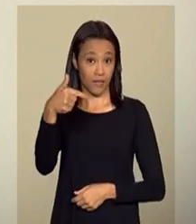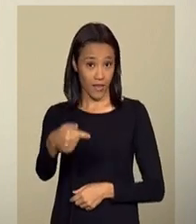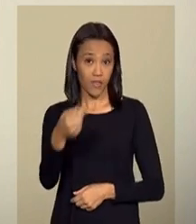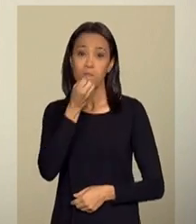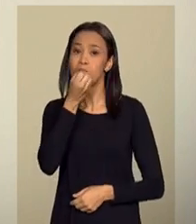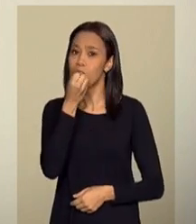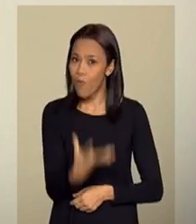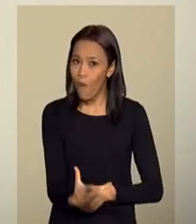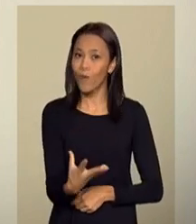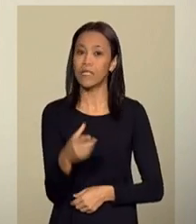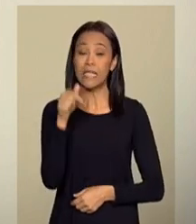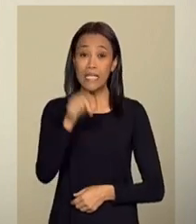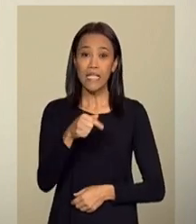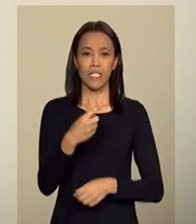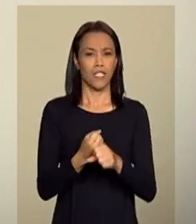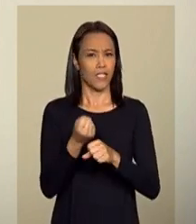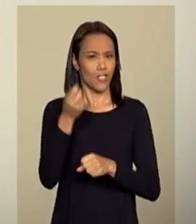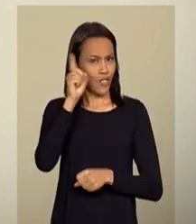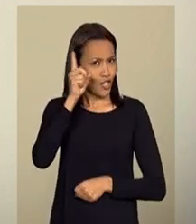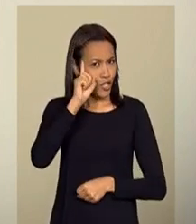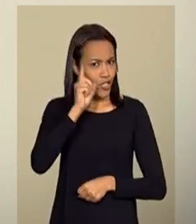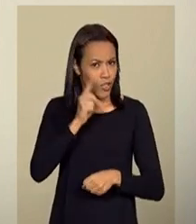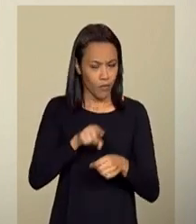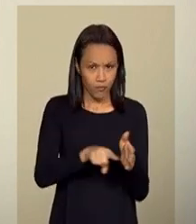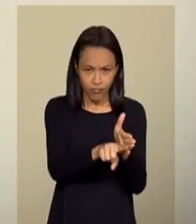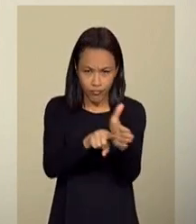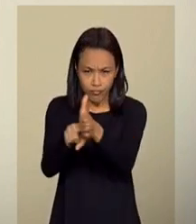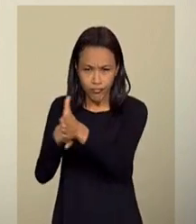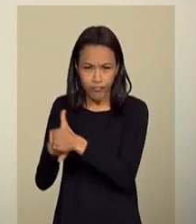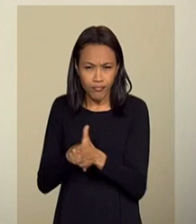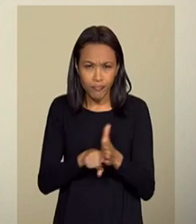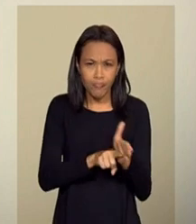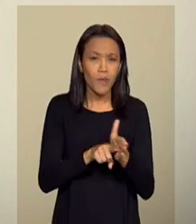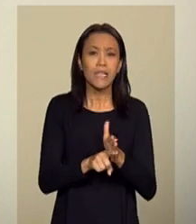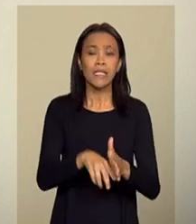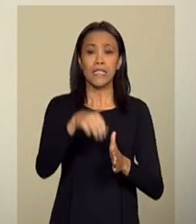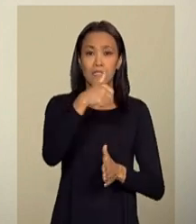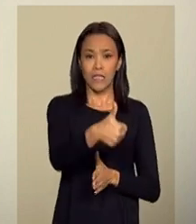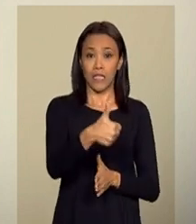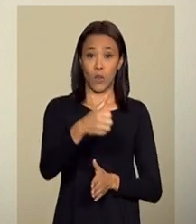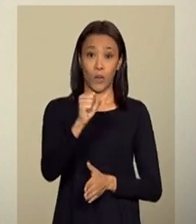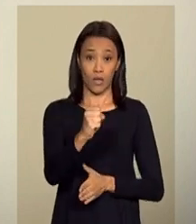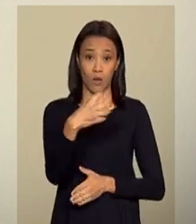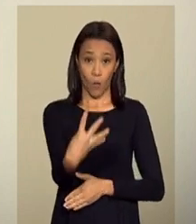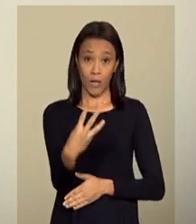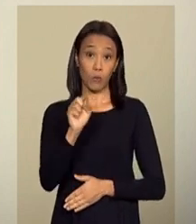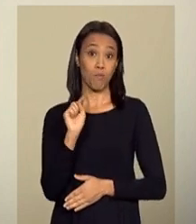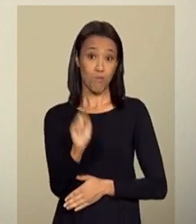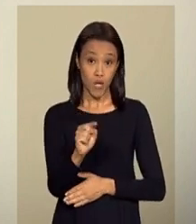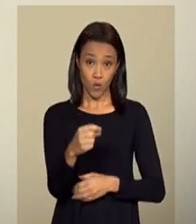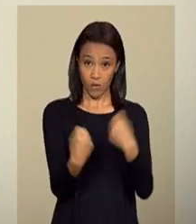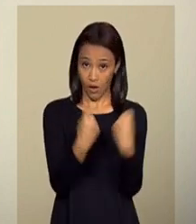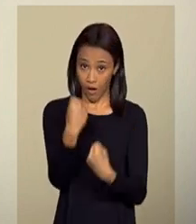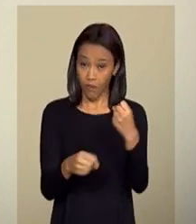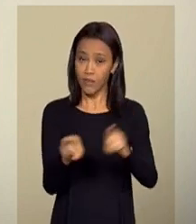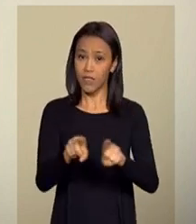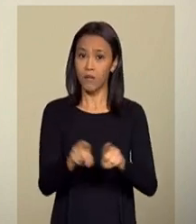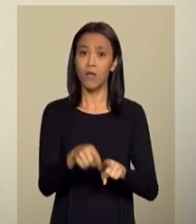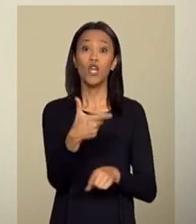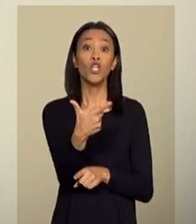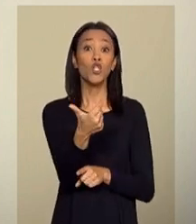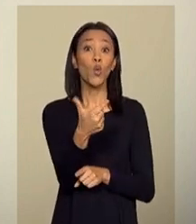bons nesses primeiros dias de operação Foram vistoriados 18 000 veículos e 12.000